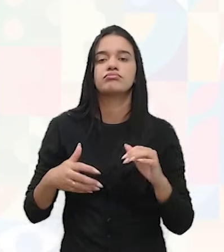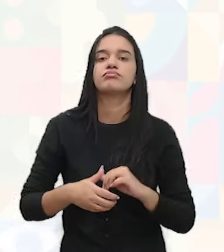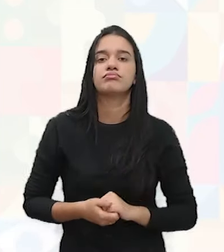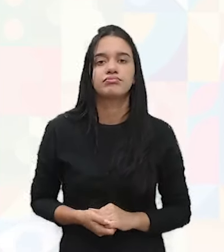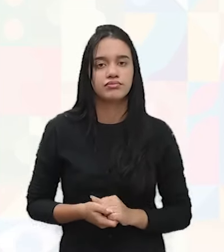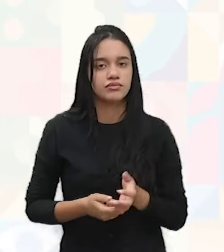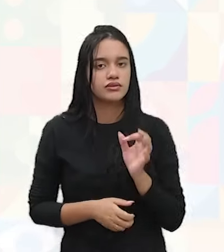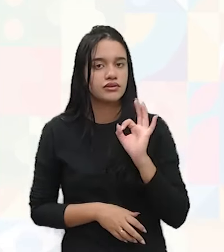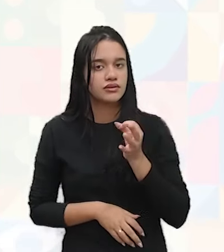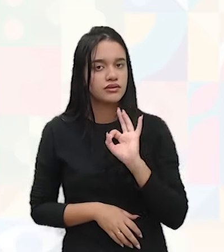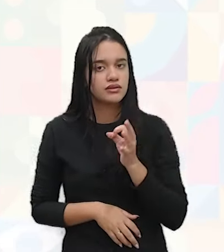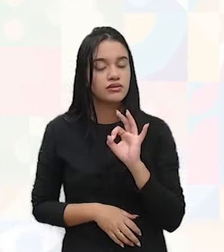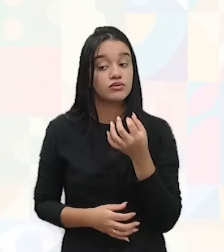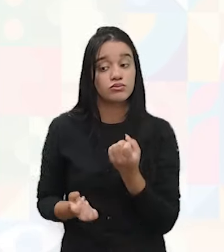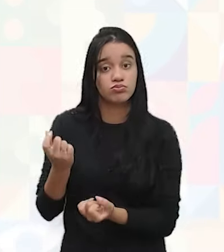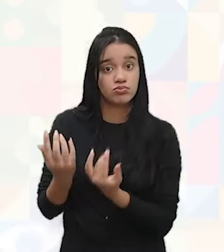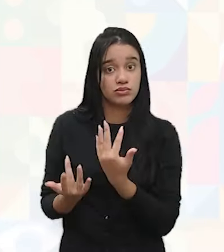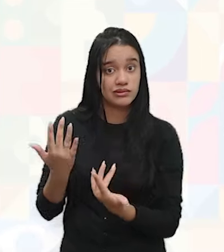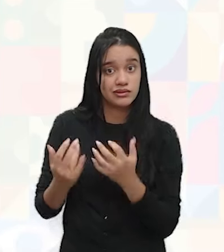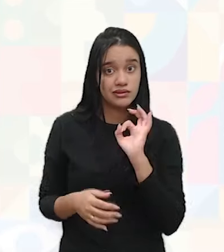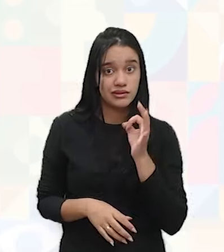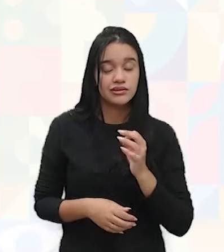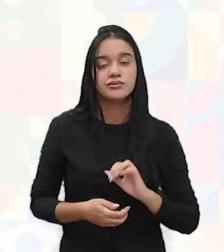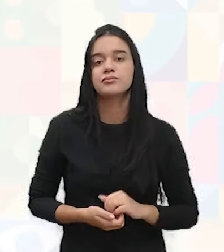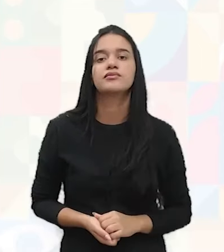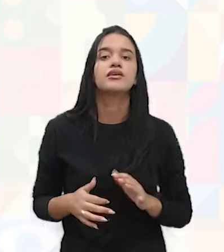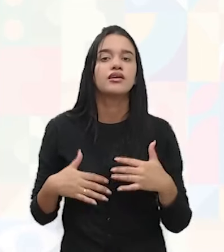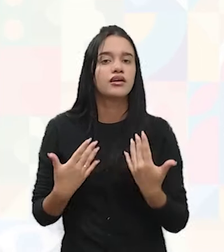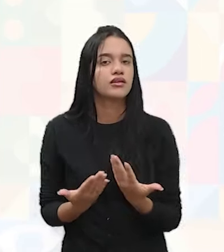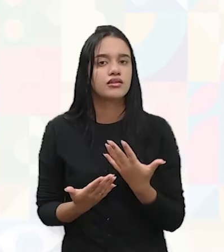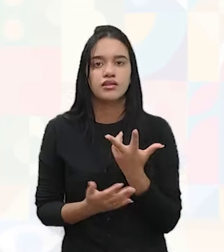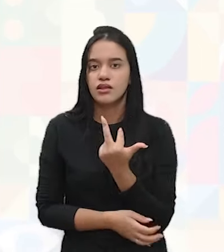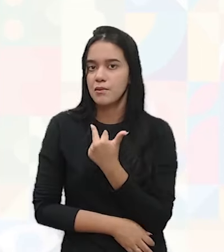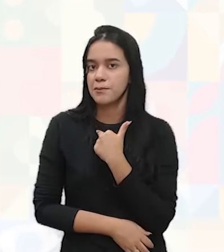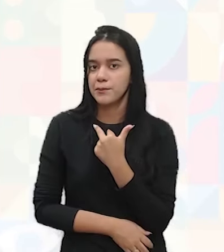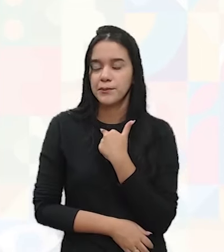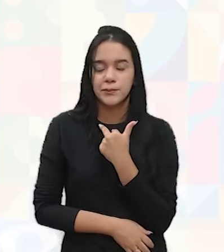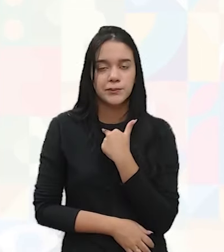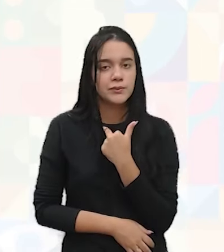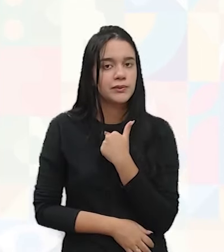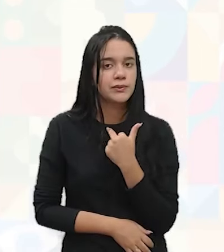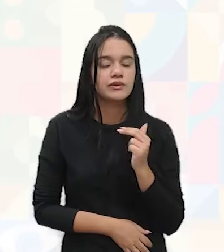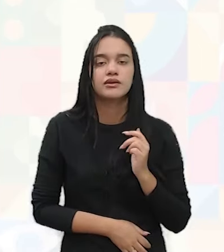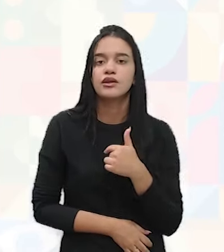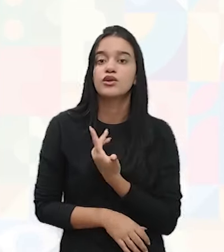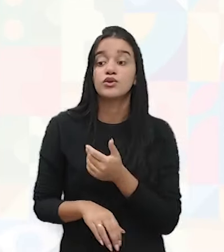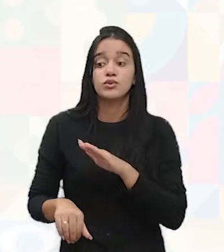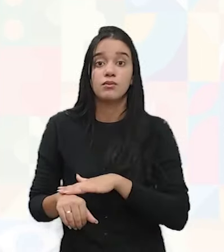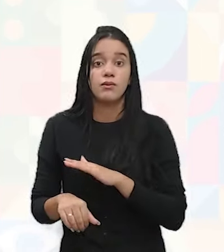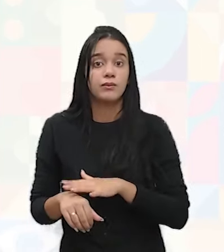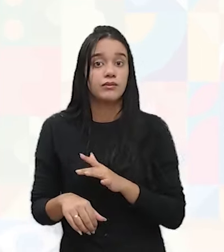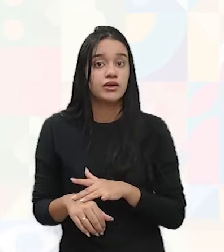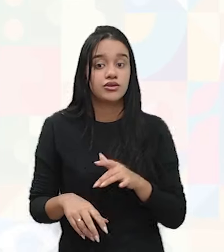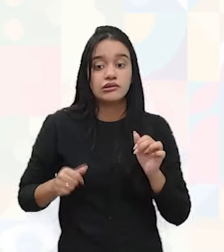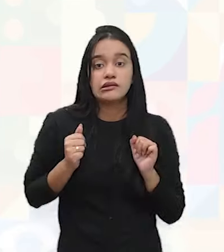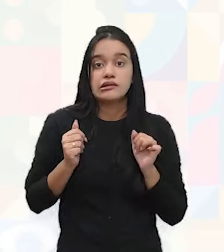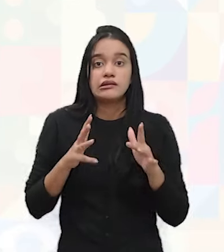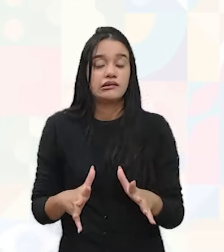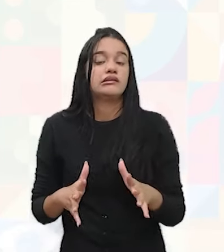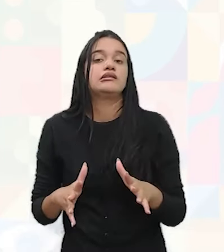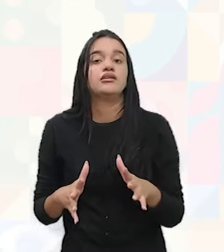agente que está pegando o fogo Tá certo então de forma alguma a gente deve no momento do desespero jogar água numa